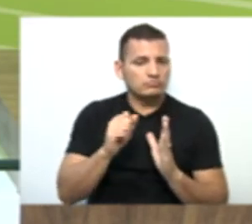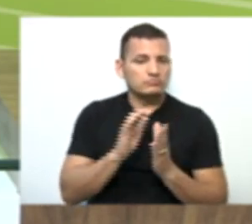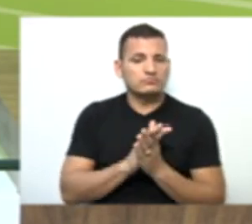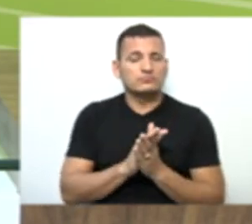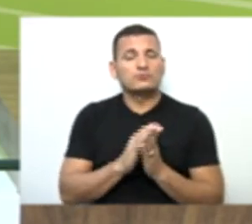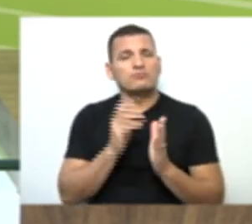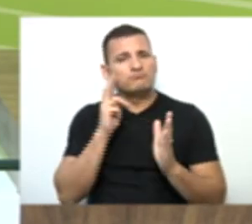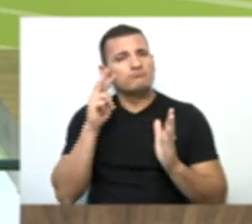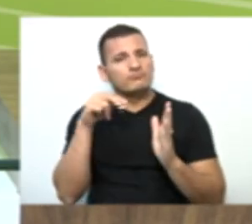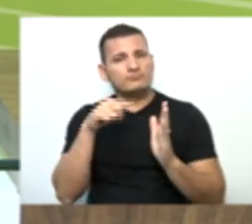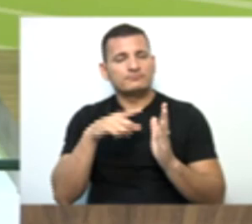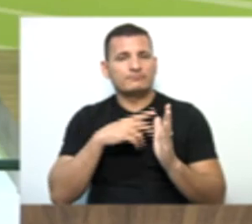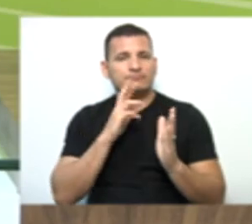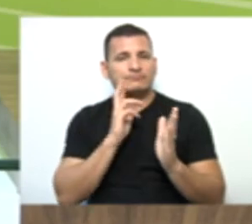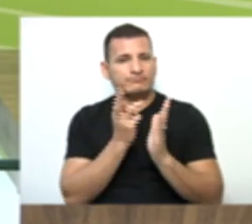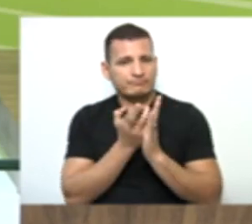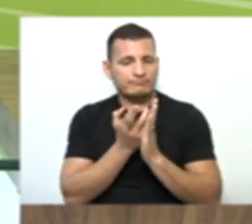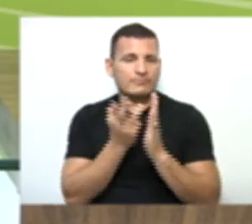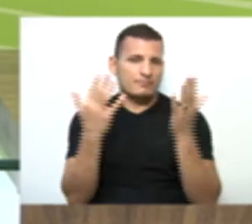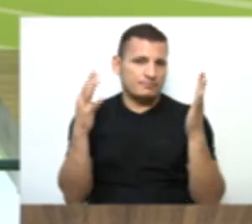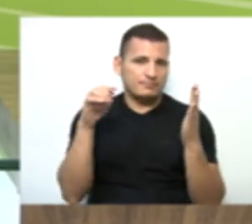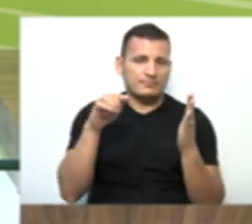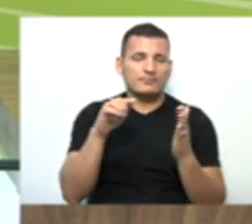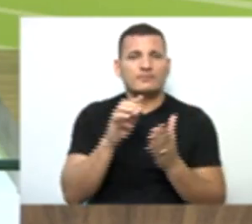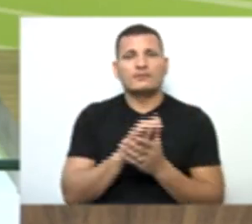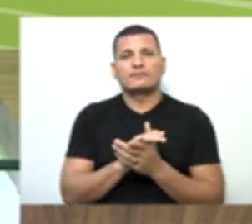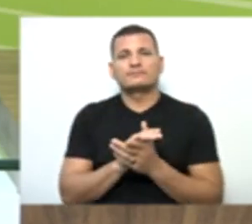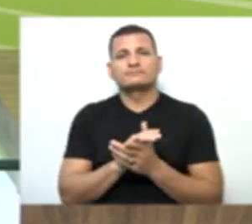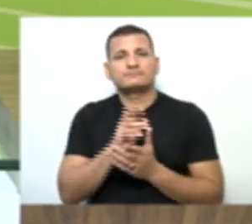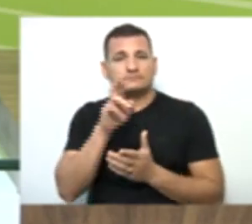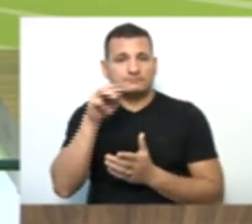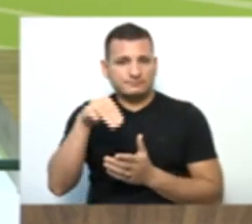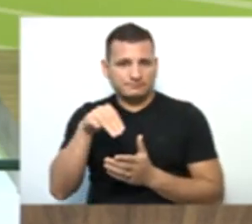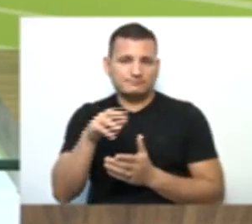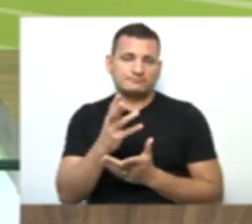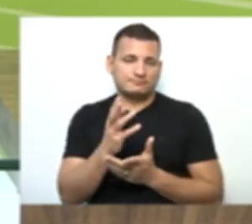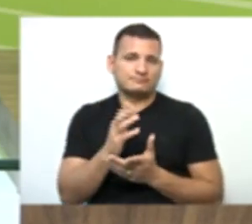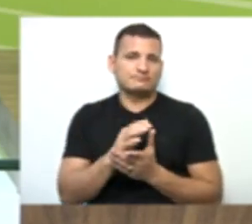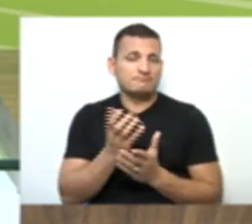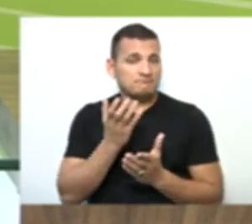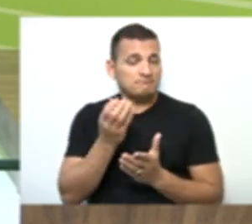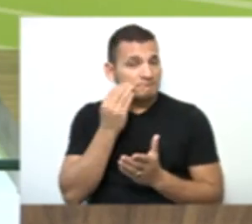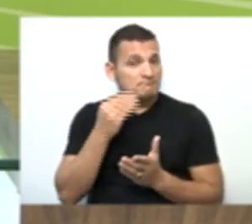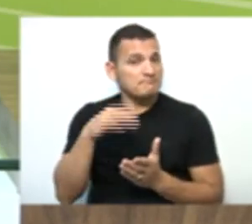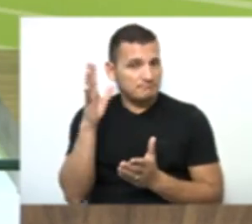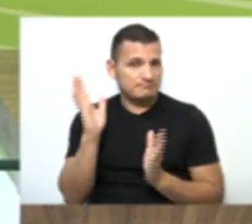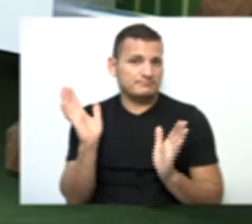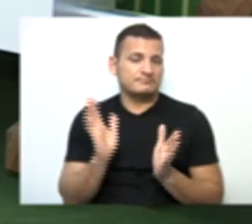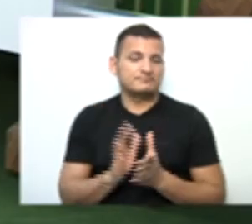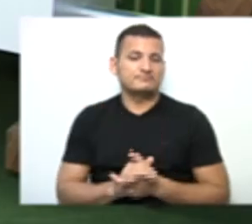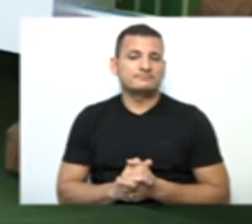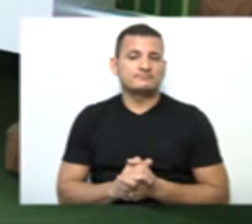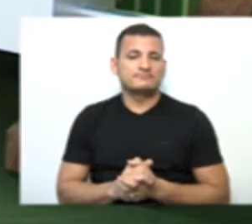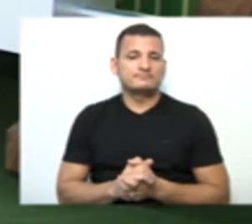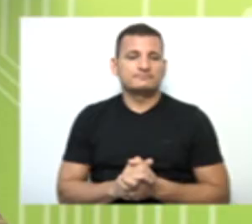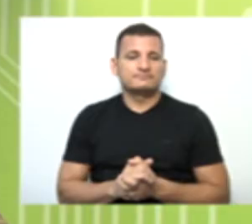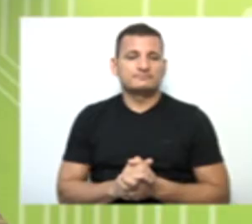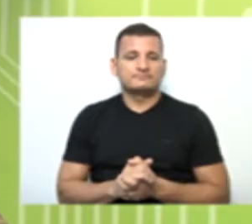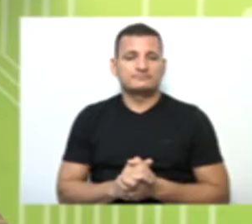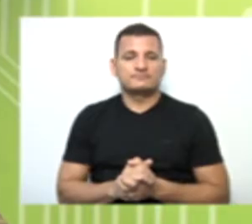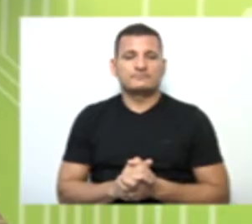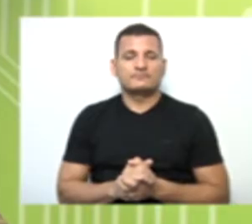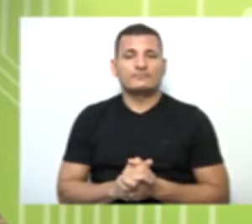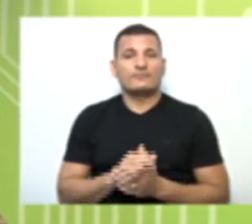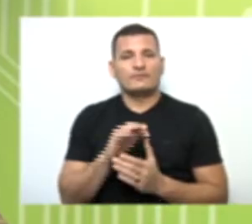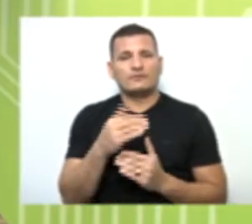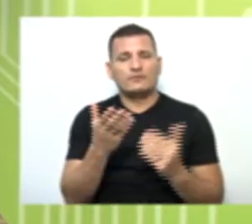uma resposta aqui, parabéns, Rolim de Moura, participando. É isso aí, quero ver mais participações, hein, pessoal? Ok, vamos aqui